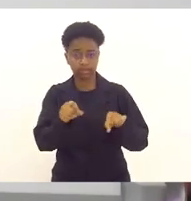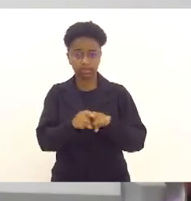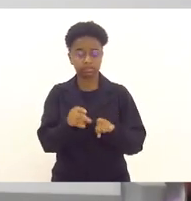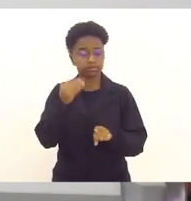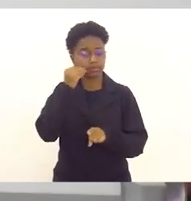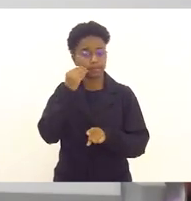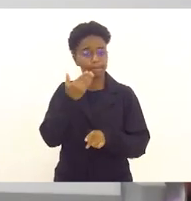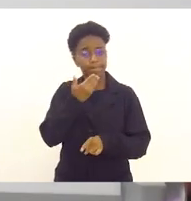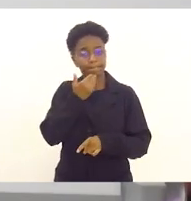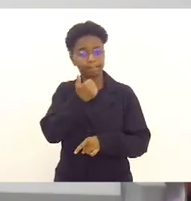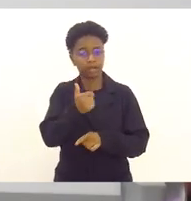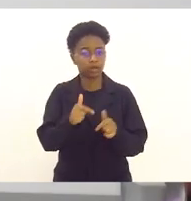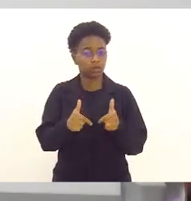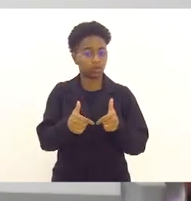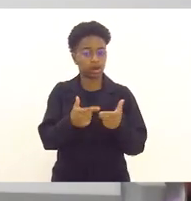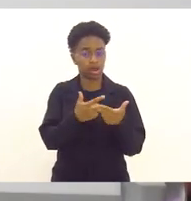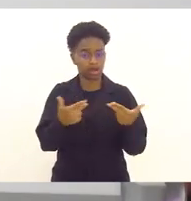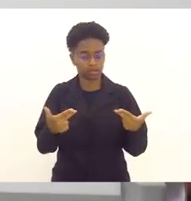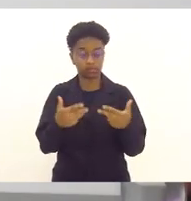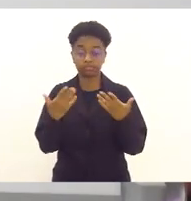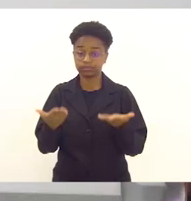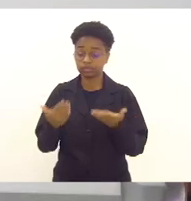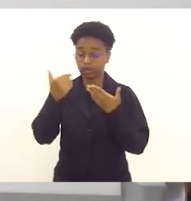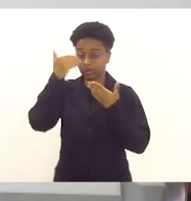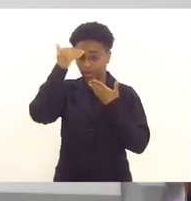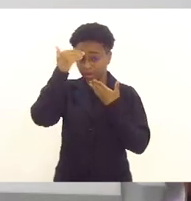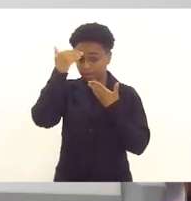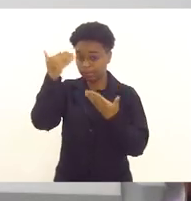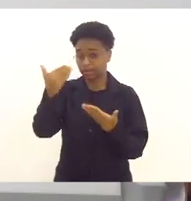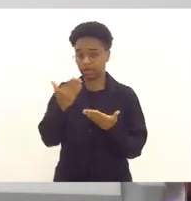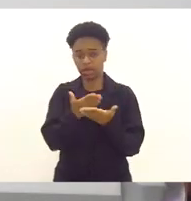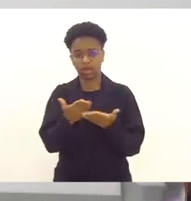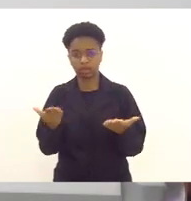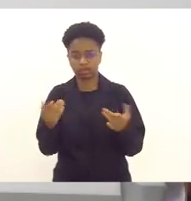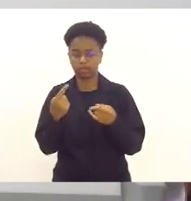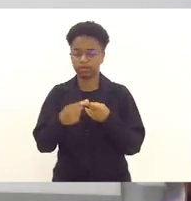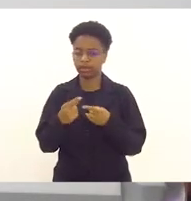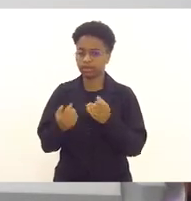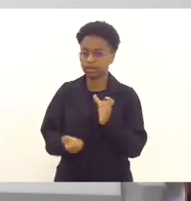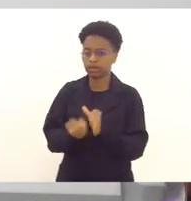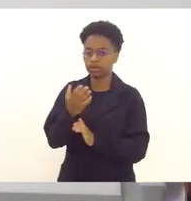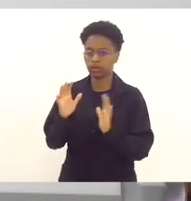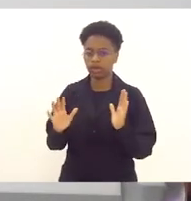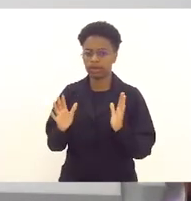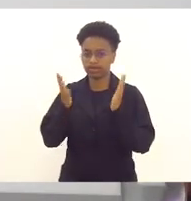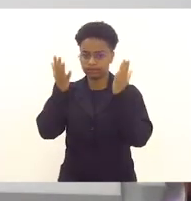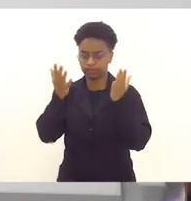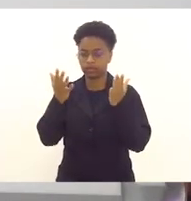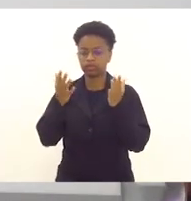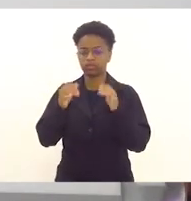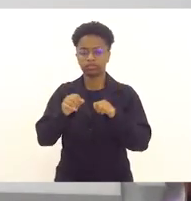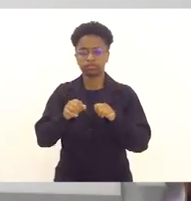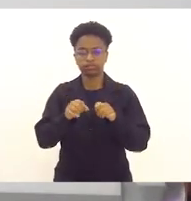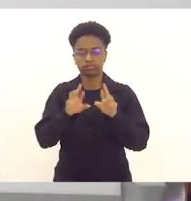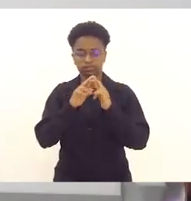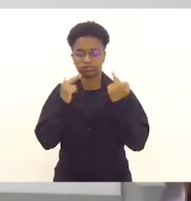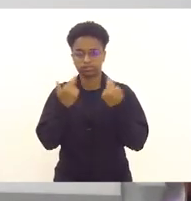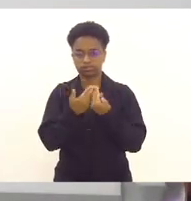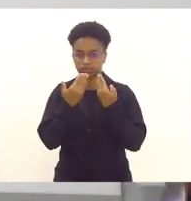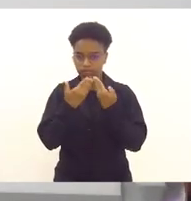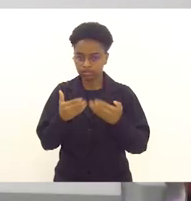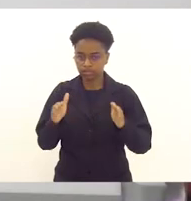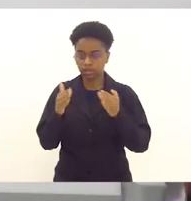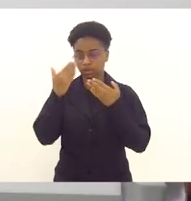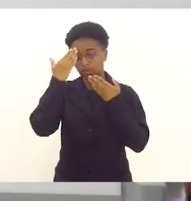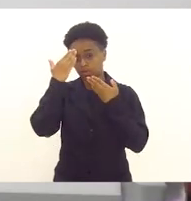essas práticas então eu agradeço a que a realização desse dessa audiência pública eu